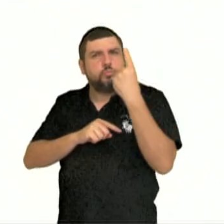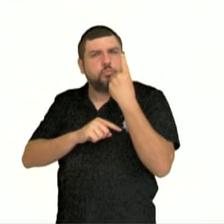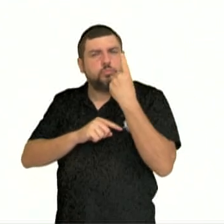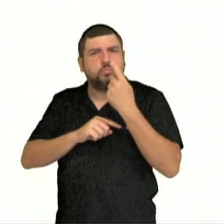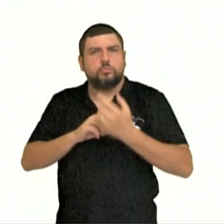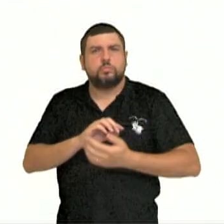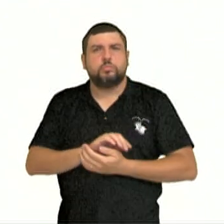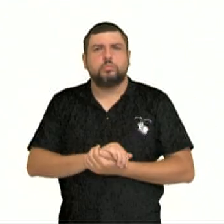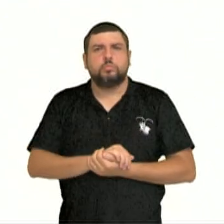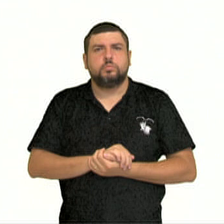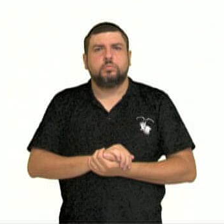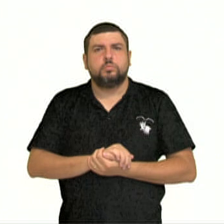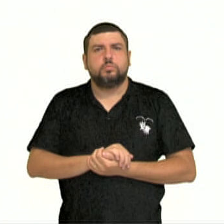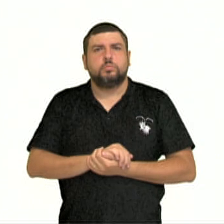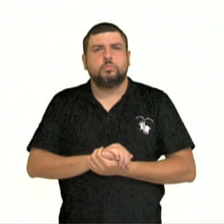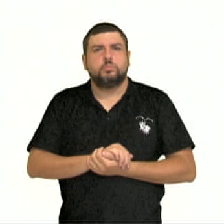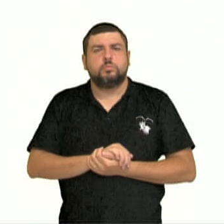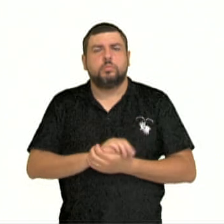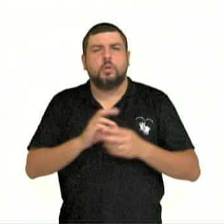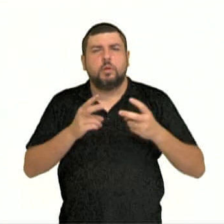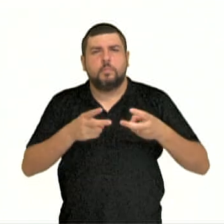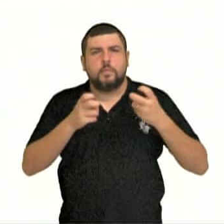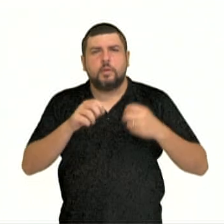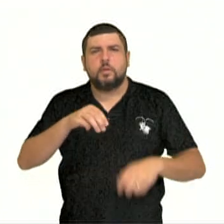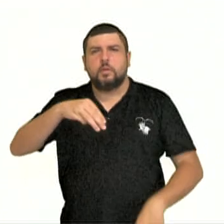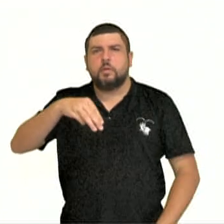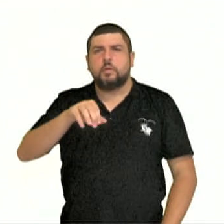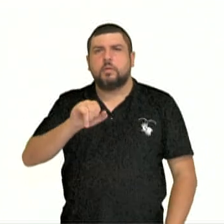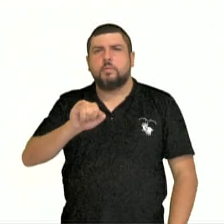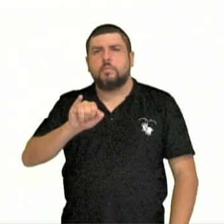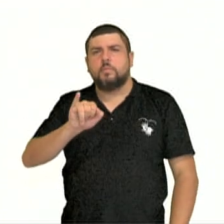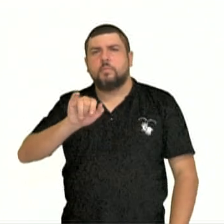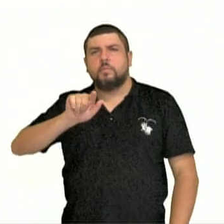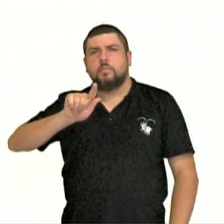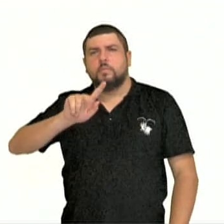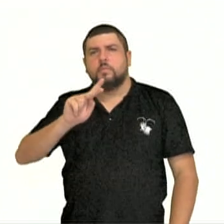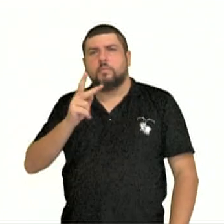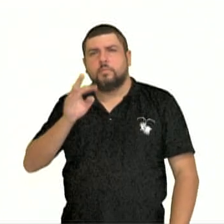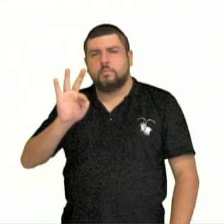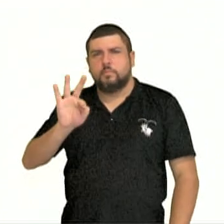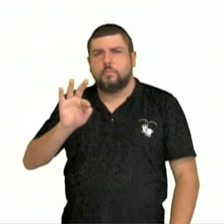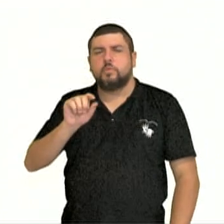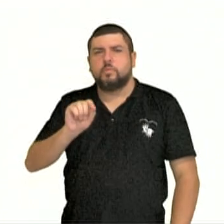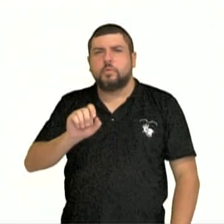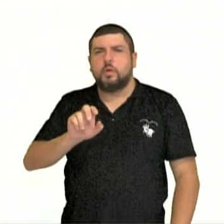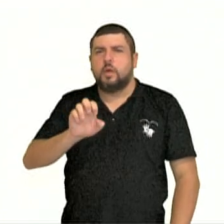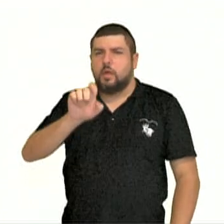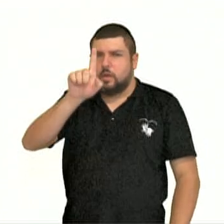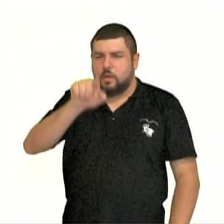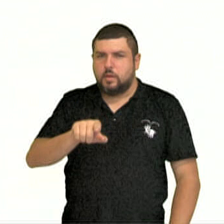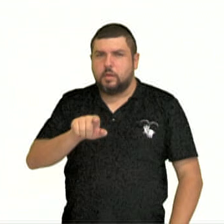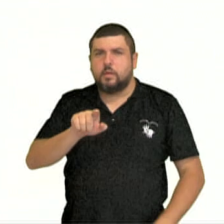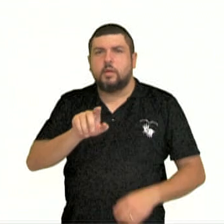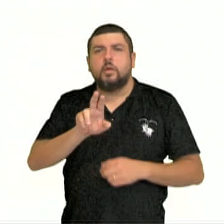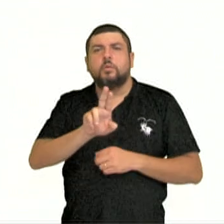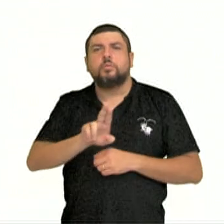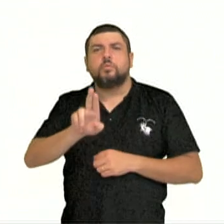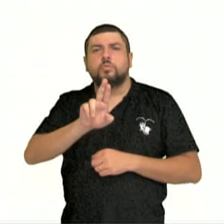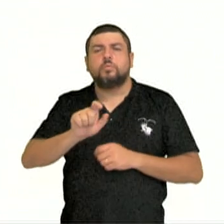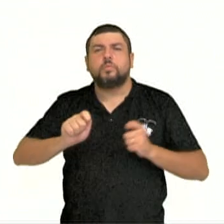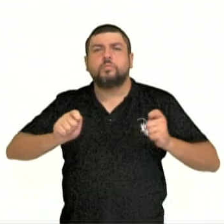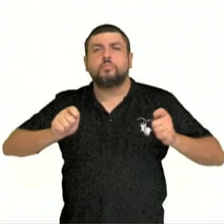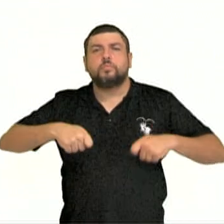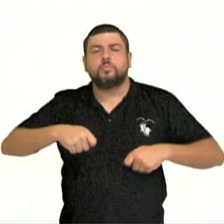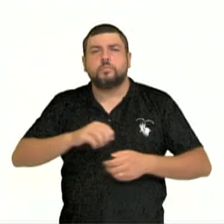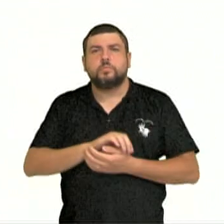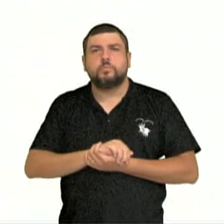negrito ali um modal verb, que é o might. O que será que ele expressa então, né? Utilizado para expressar uma